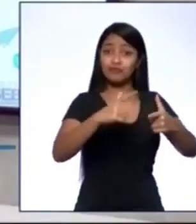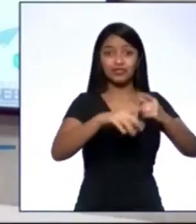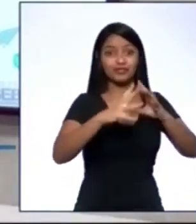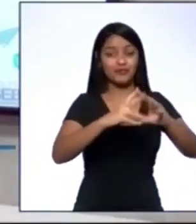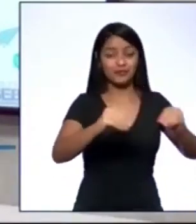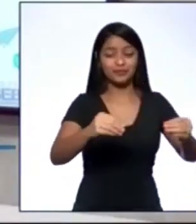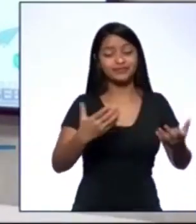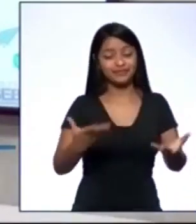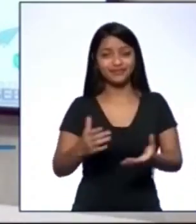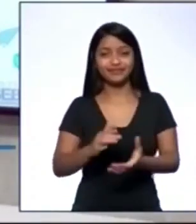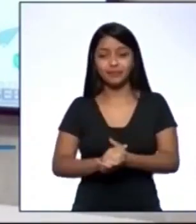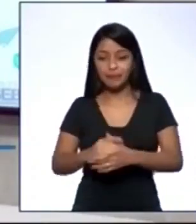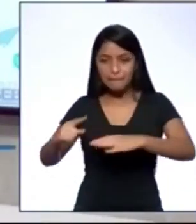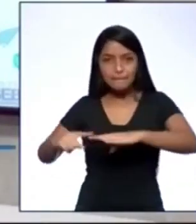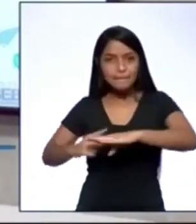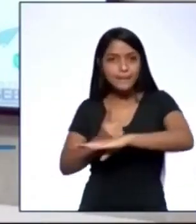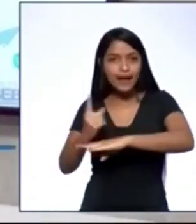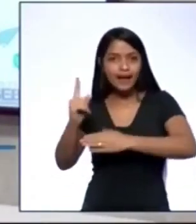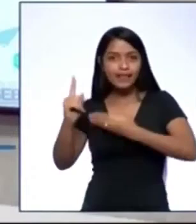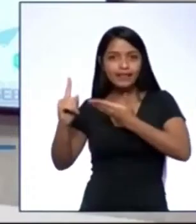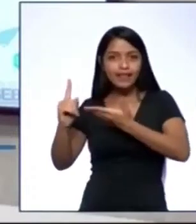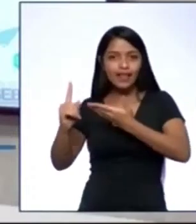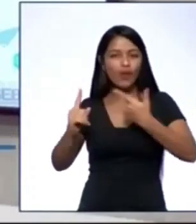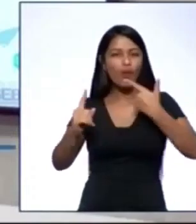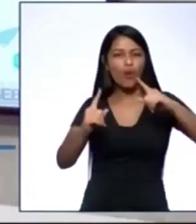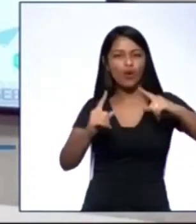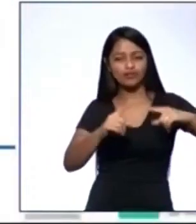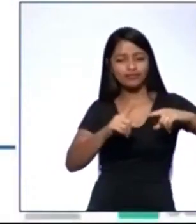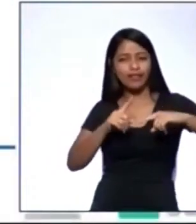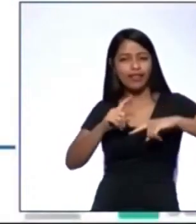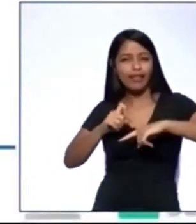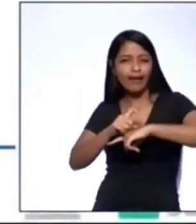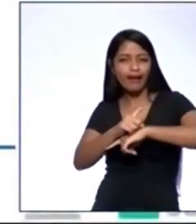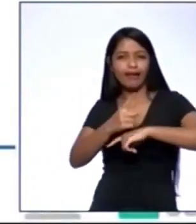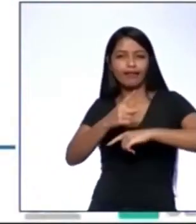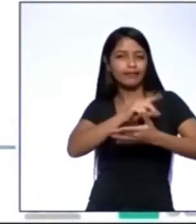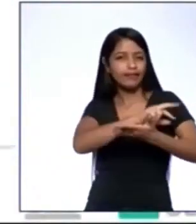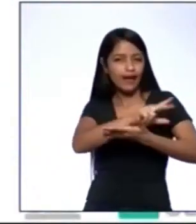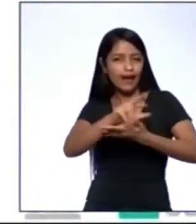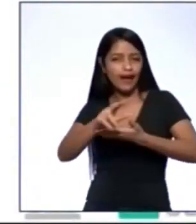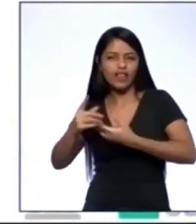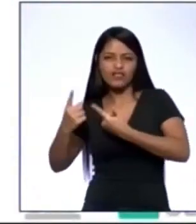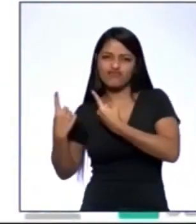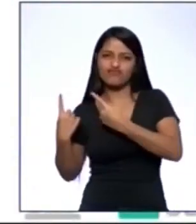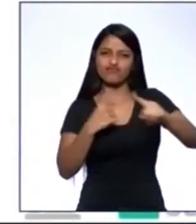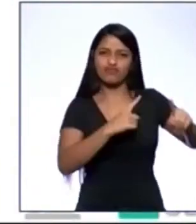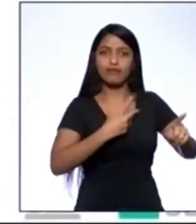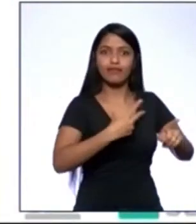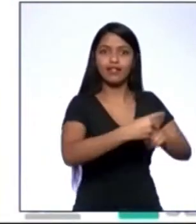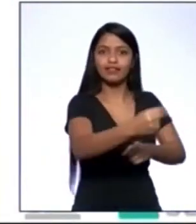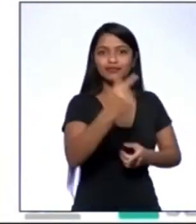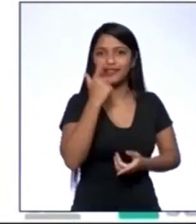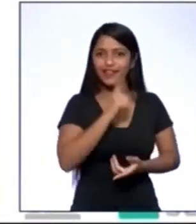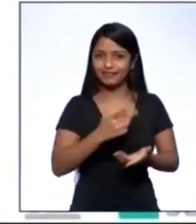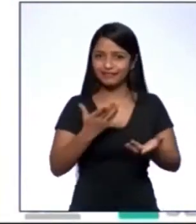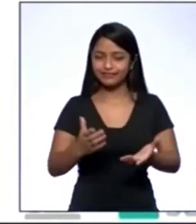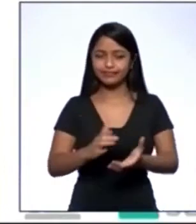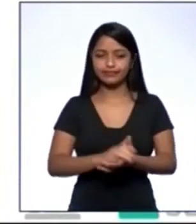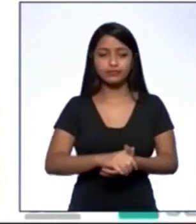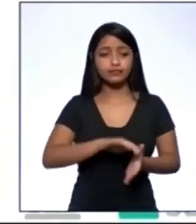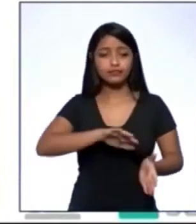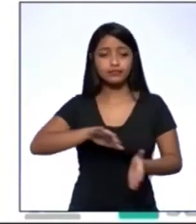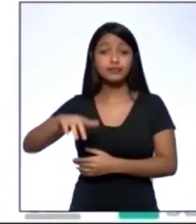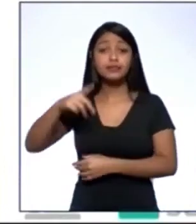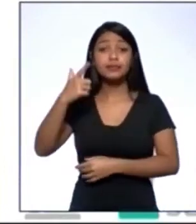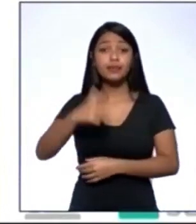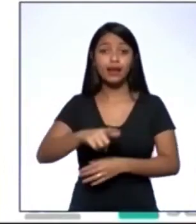a uma planta contra as doenças, herbicidas e tantas outras coisas mais. Amigos, outro ponto positivo, aumentar